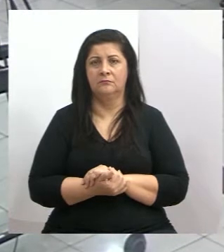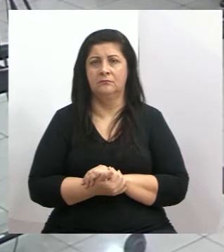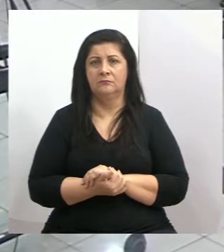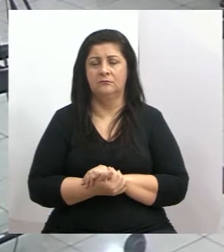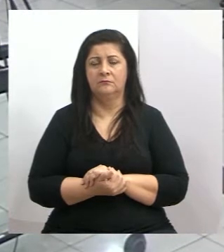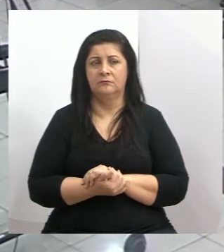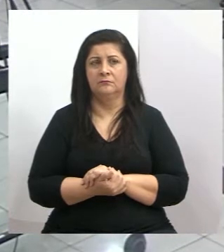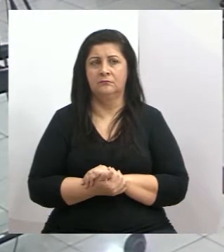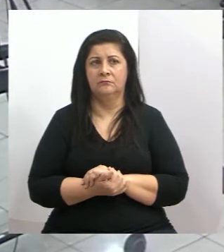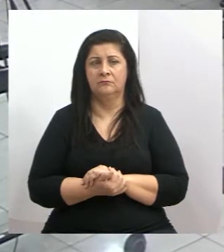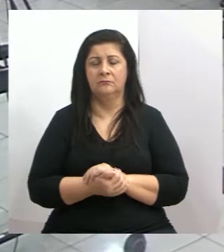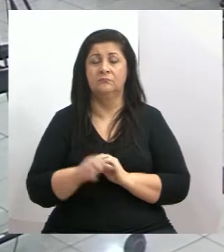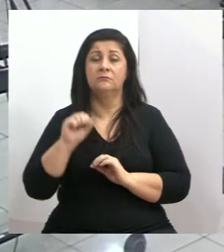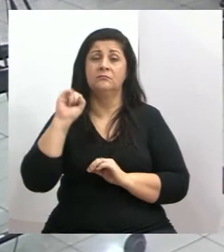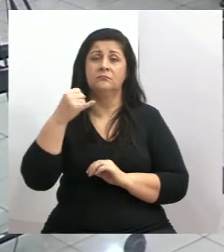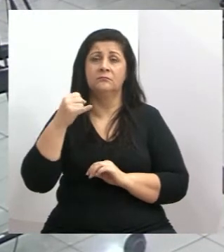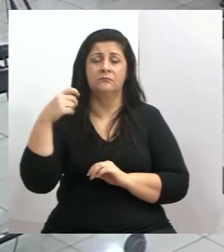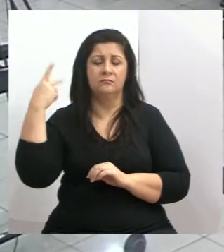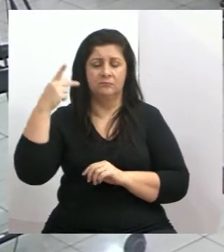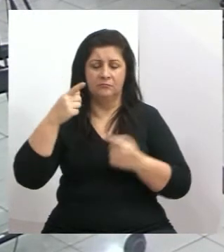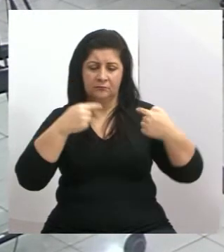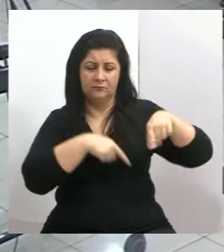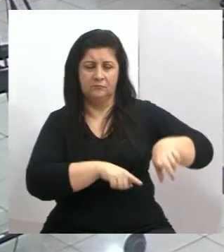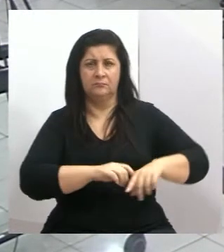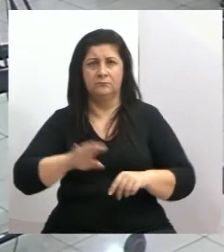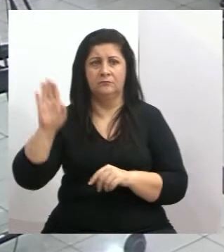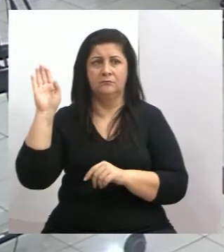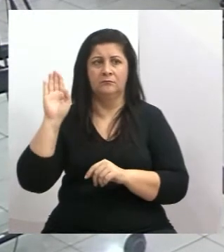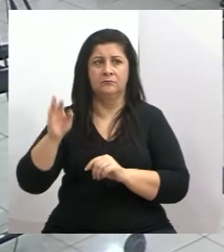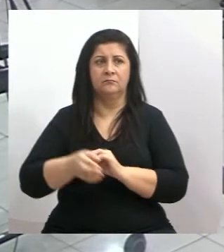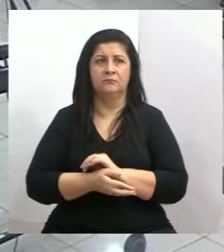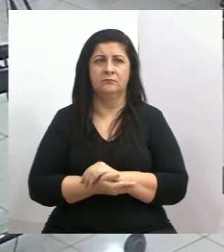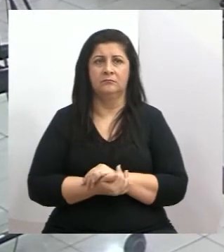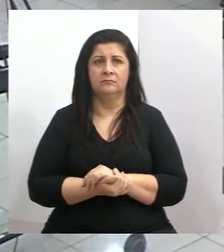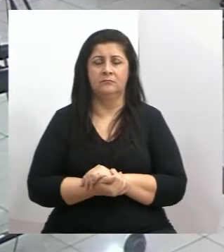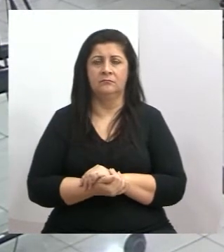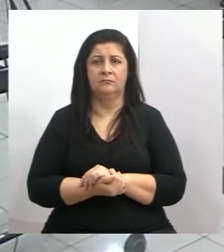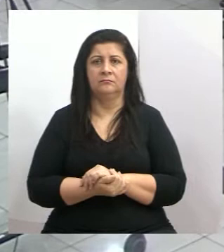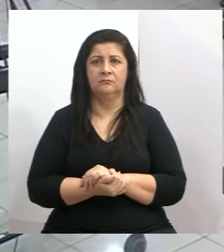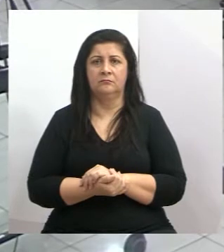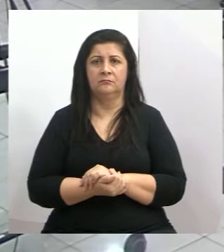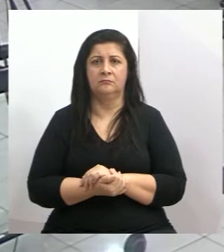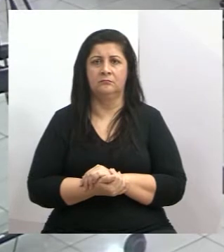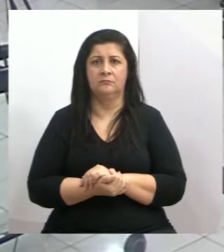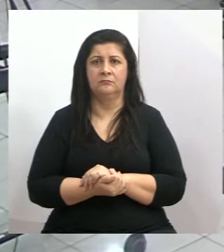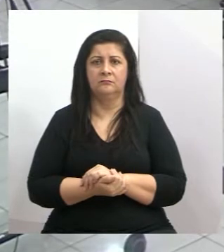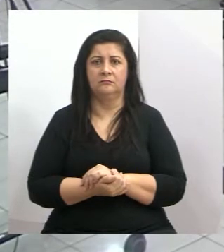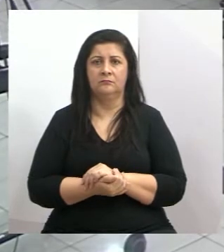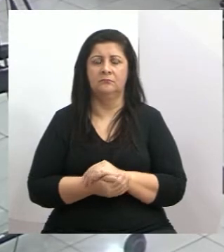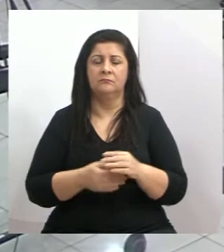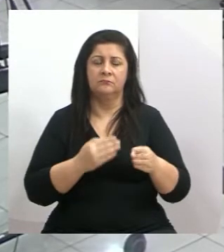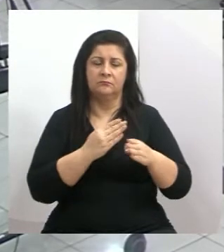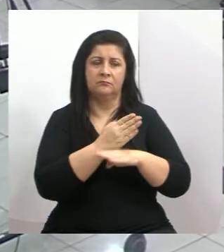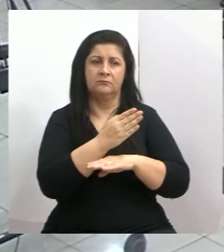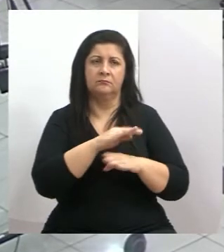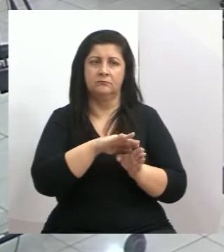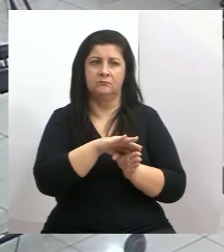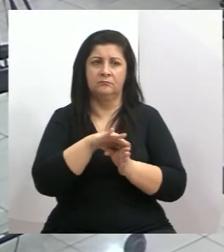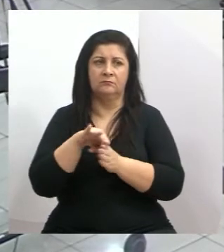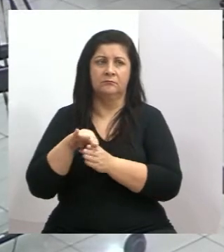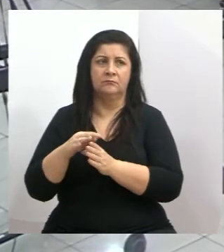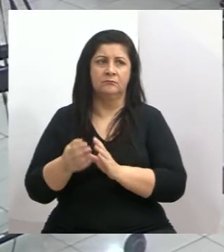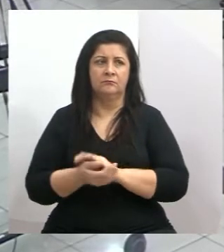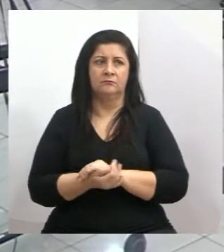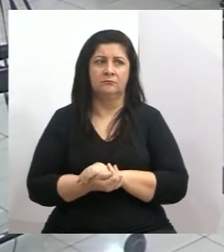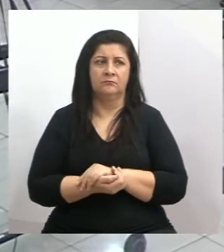pedido informações tá em votação os contrários por favor se manifeste levantando os braços pedindo informação aprovado o próximo pedindo